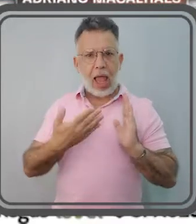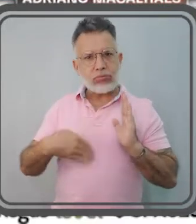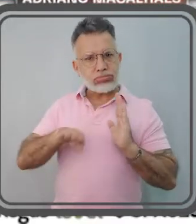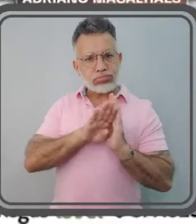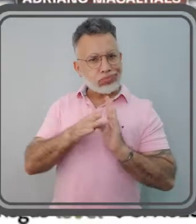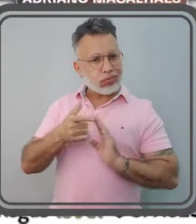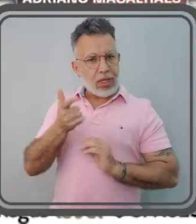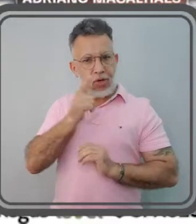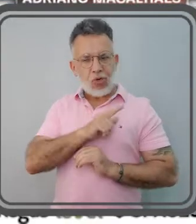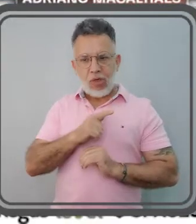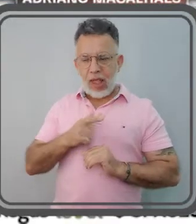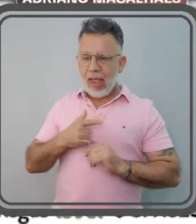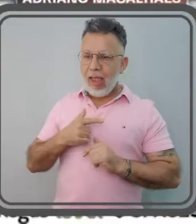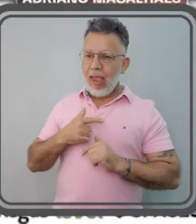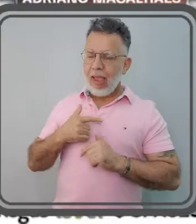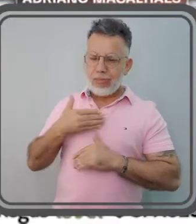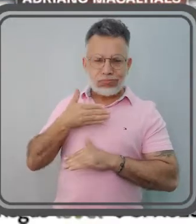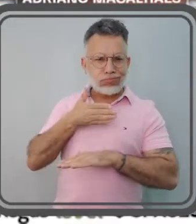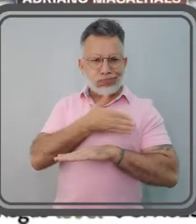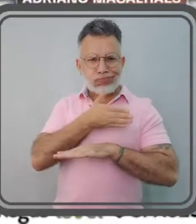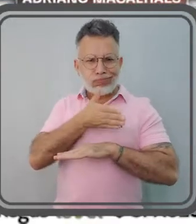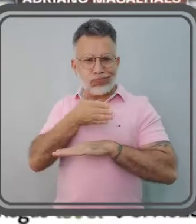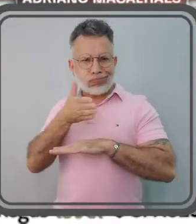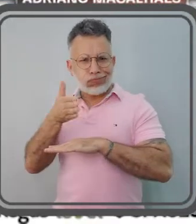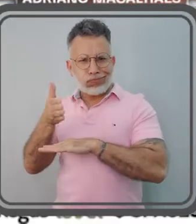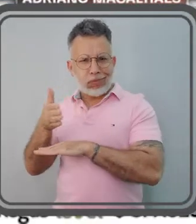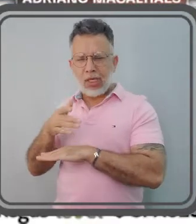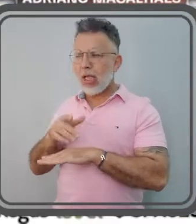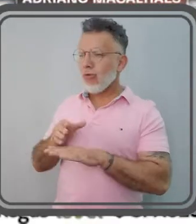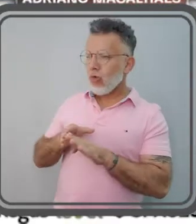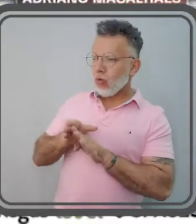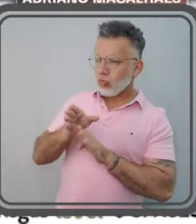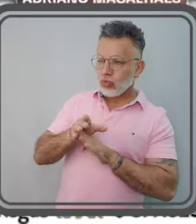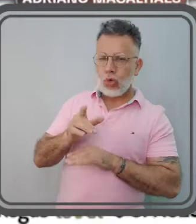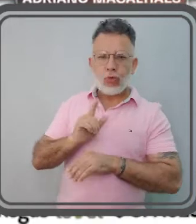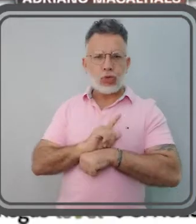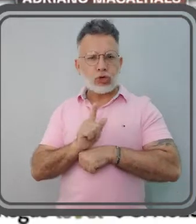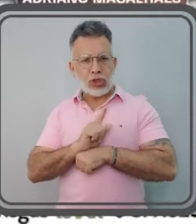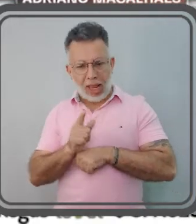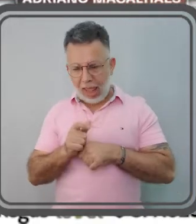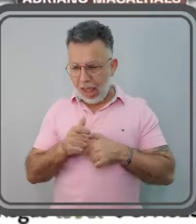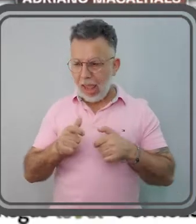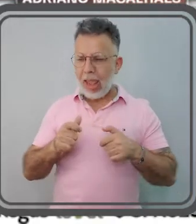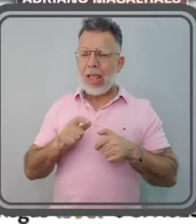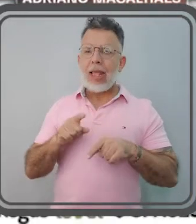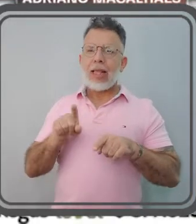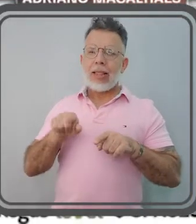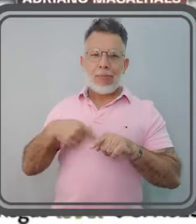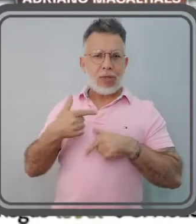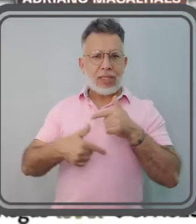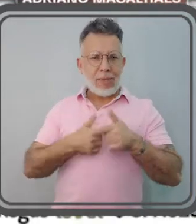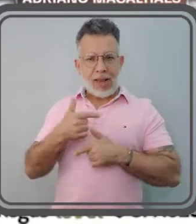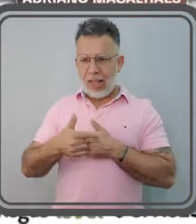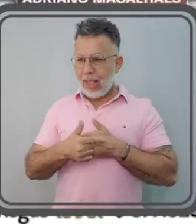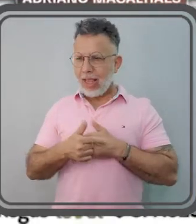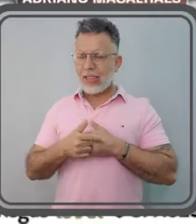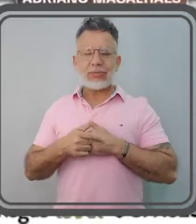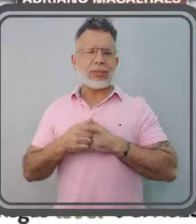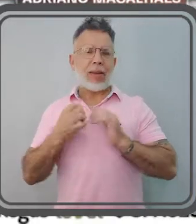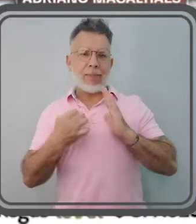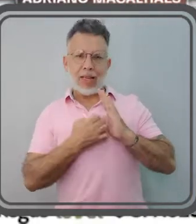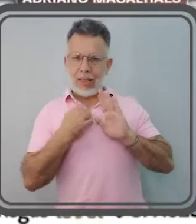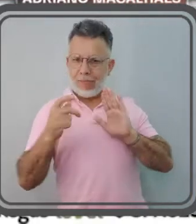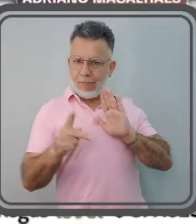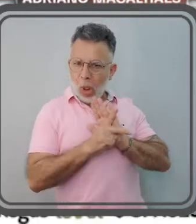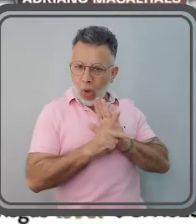consultor, eu fui gerente de expansão, depois eu atuei em marca própria, enfim, então eu consegui atender um pouquinho ali, entender,